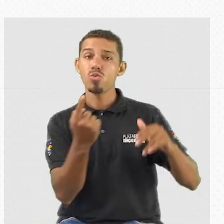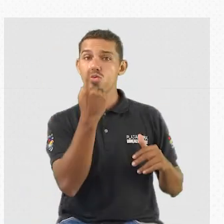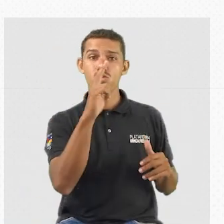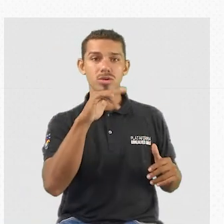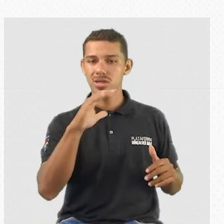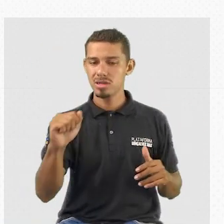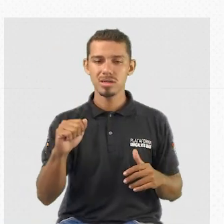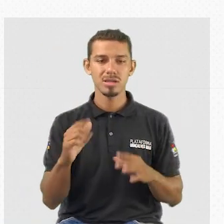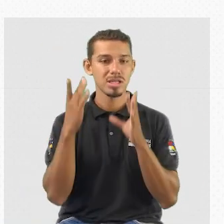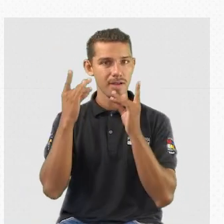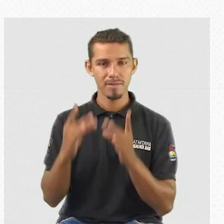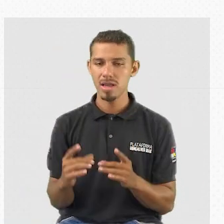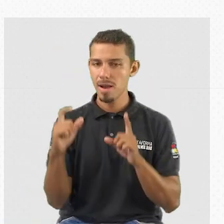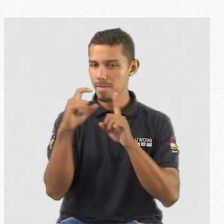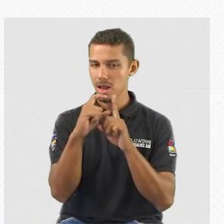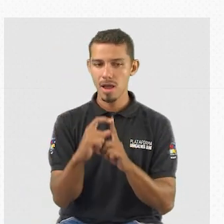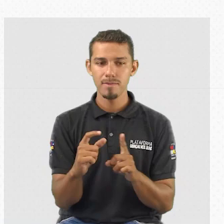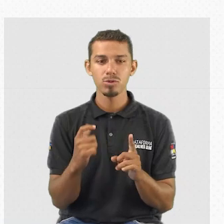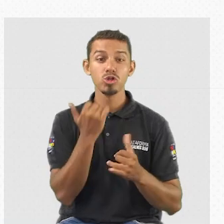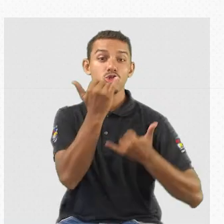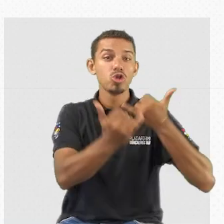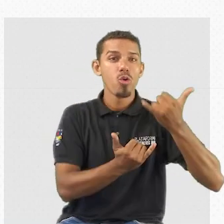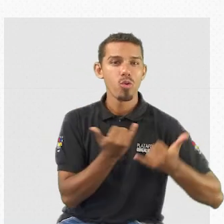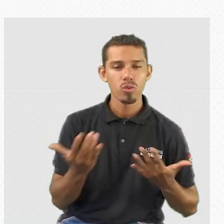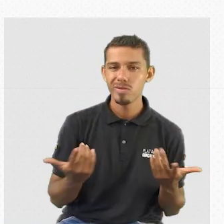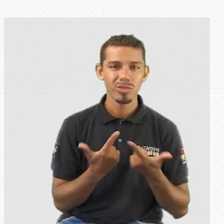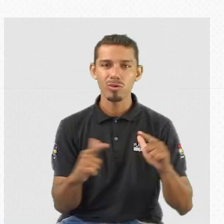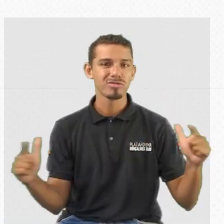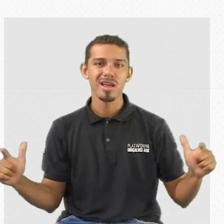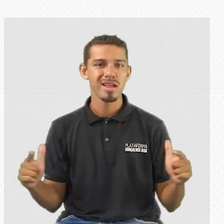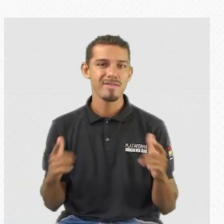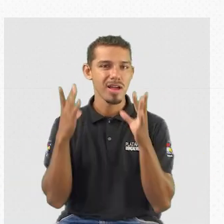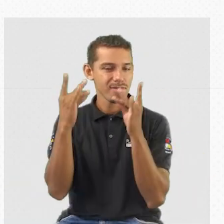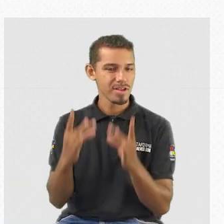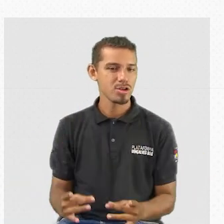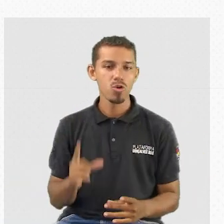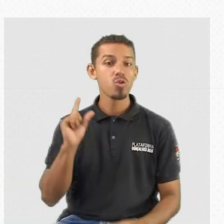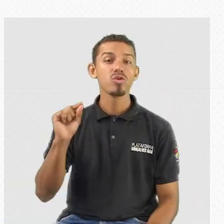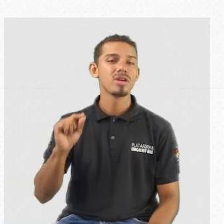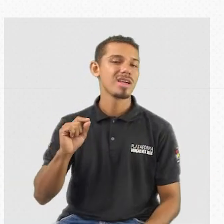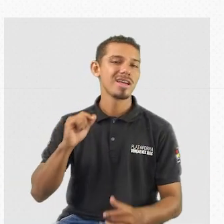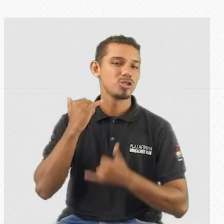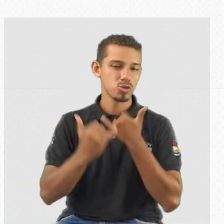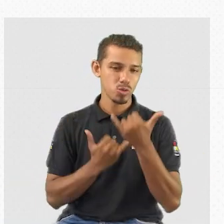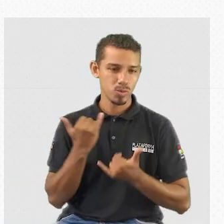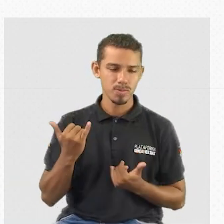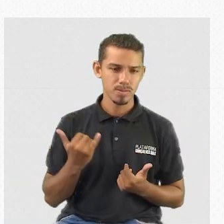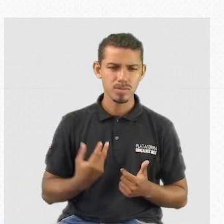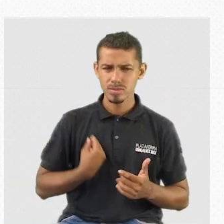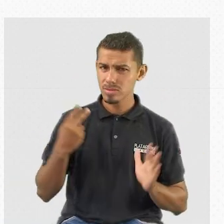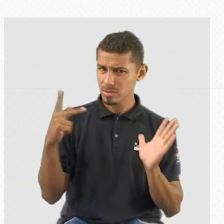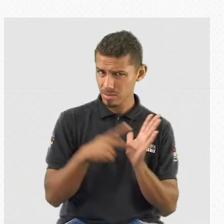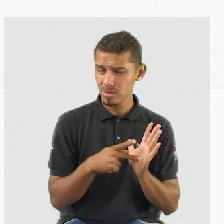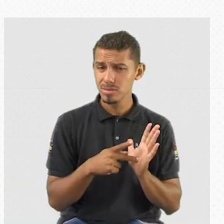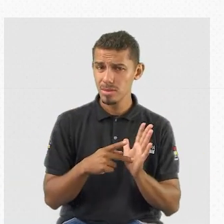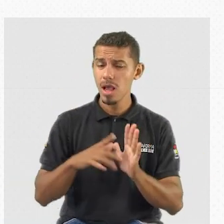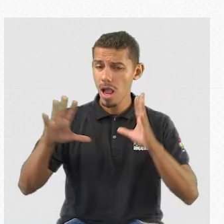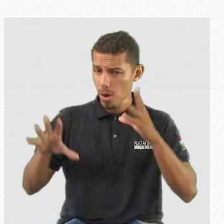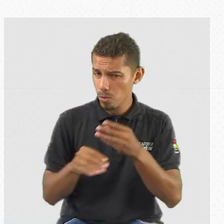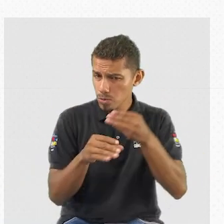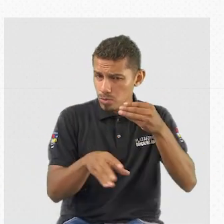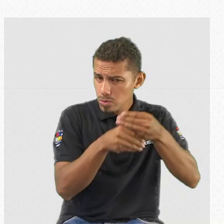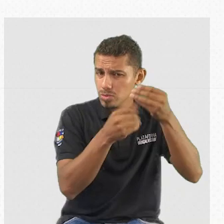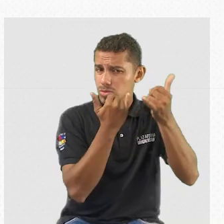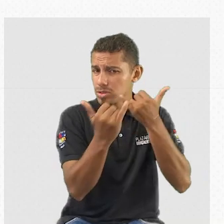única que defina palavras, como por exemplo, jogo. Não tem uma essência que vai definir o que é jogo, né? O que existe, na verdade, são conjuntos